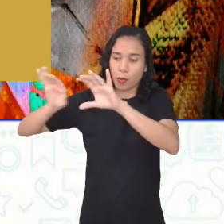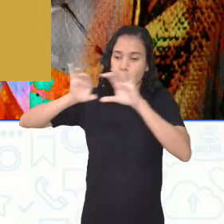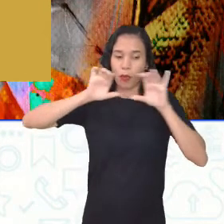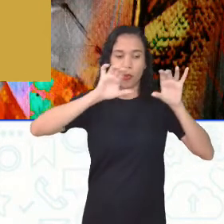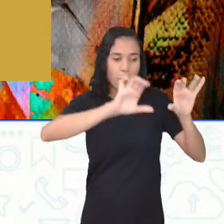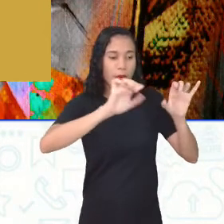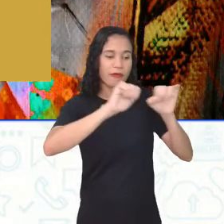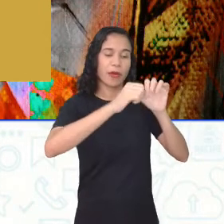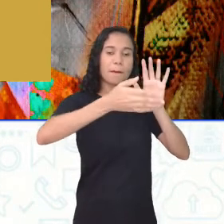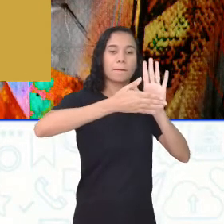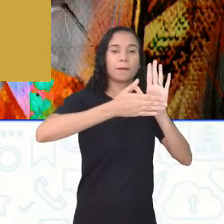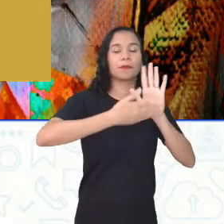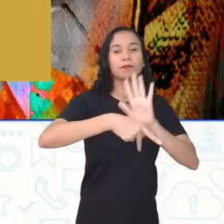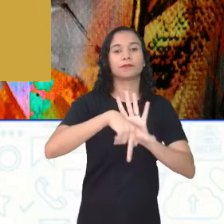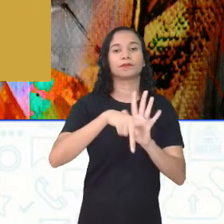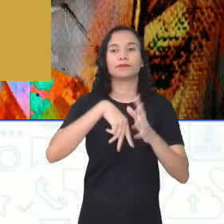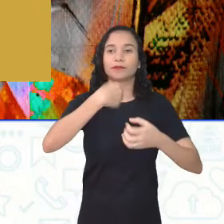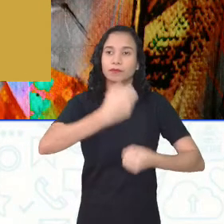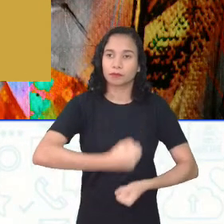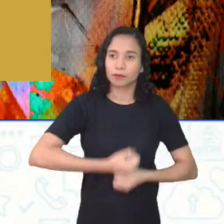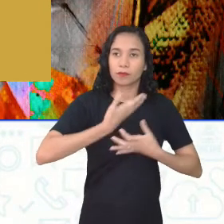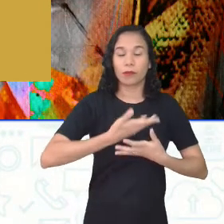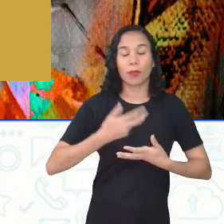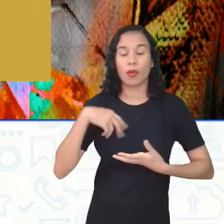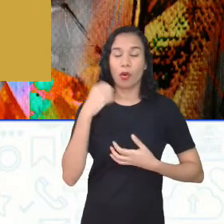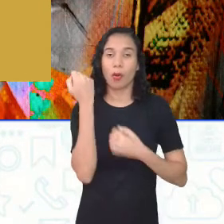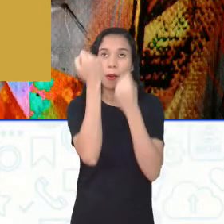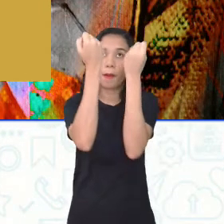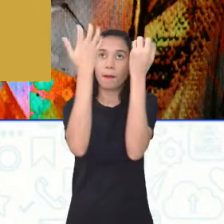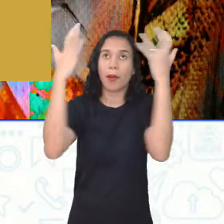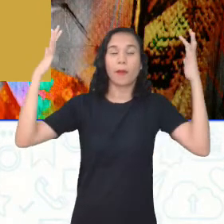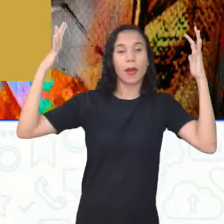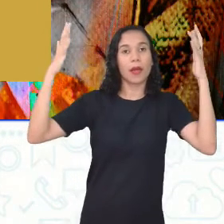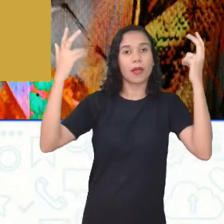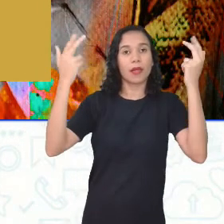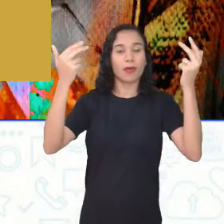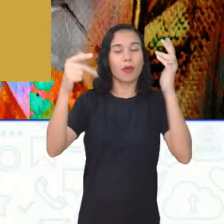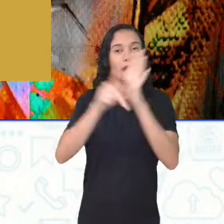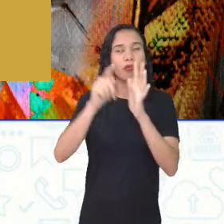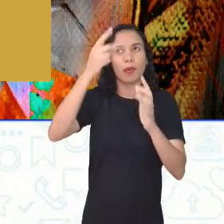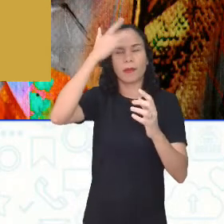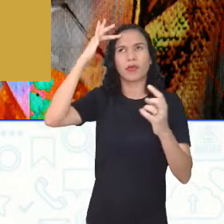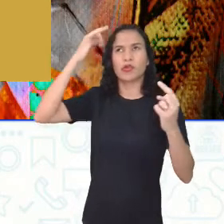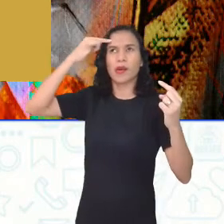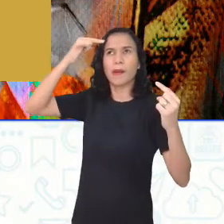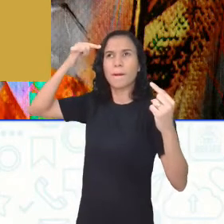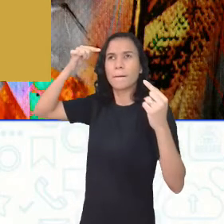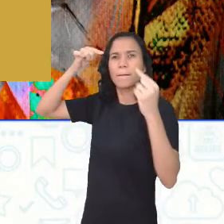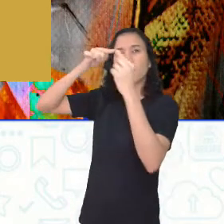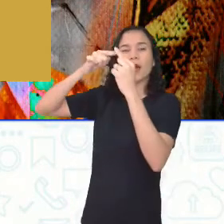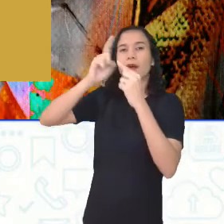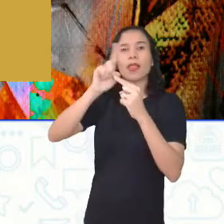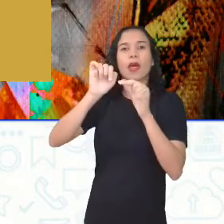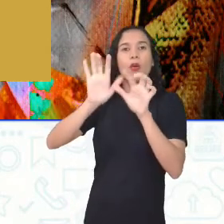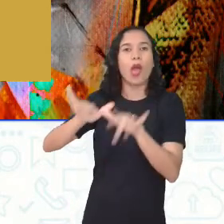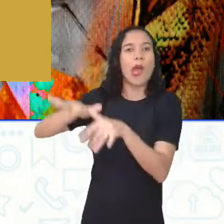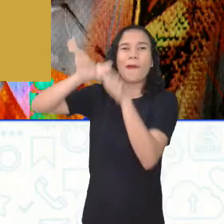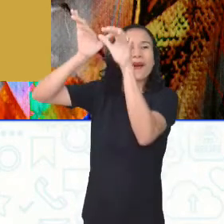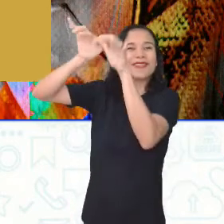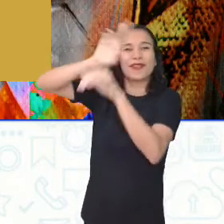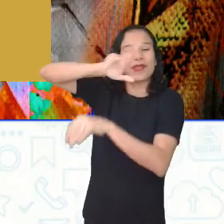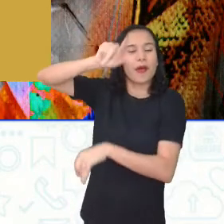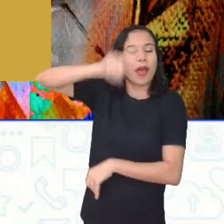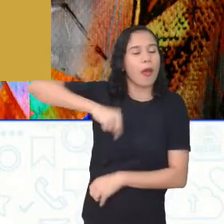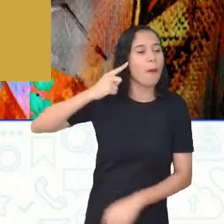seu próprio poema. Minha terra tem palmares onde gorjeia o mar. Perceba que não é mais o pássaro que gorjeia,